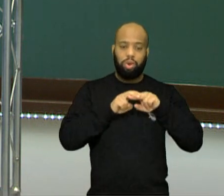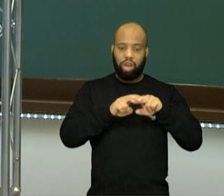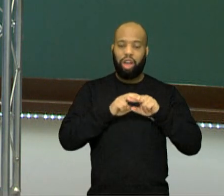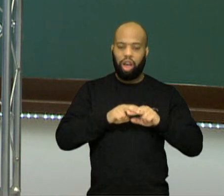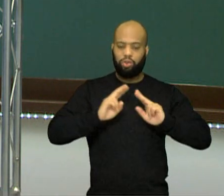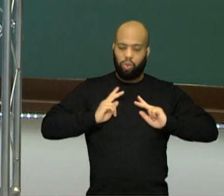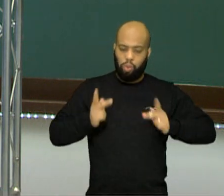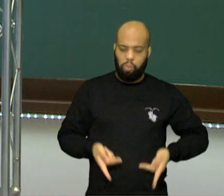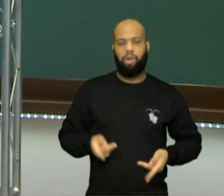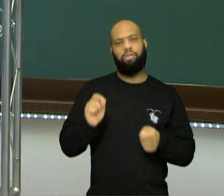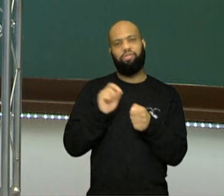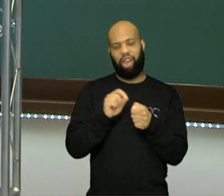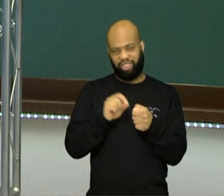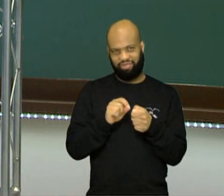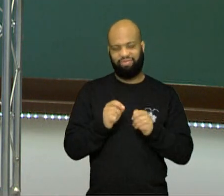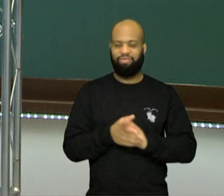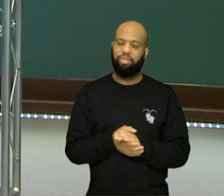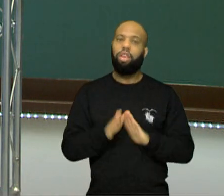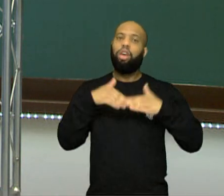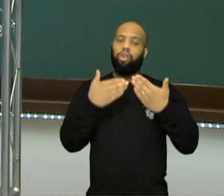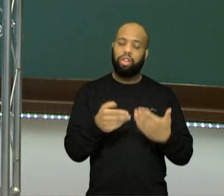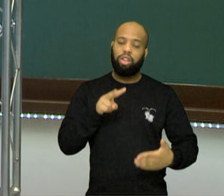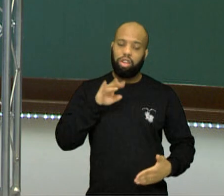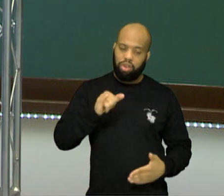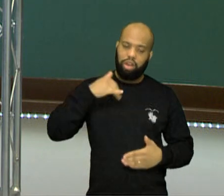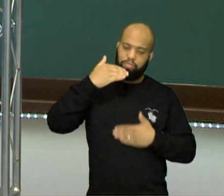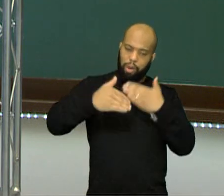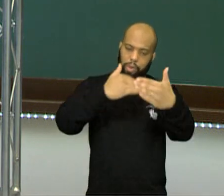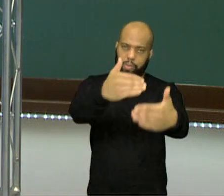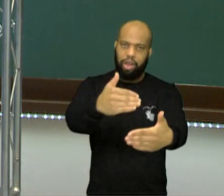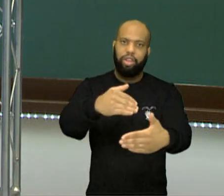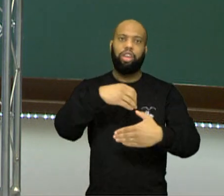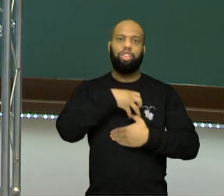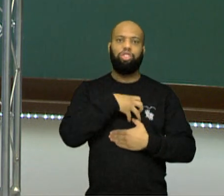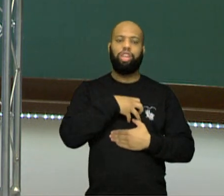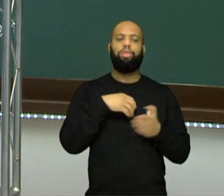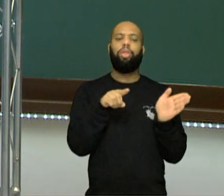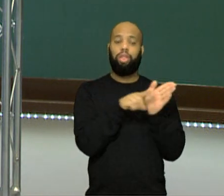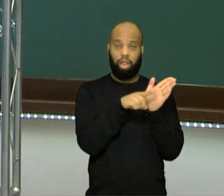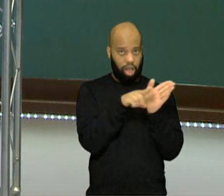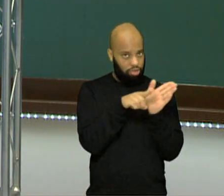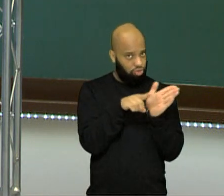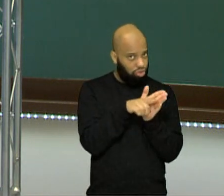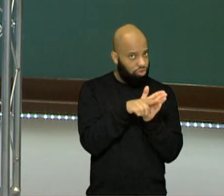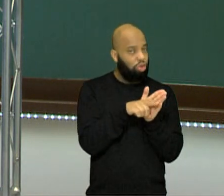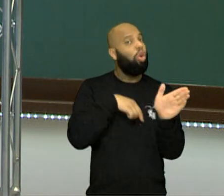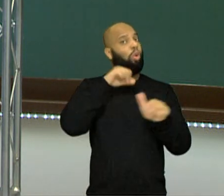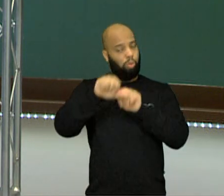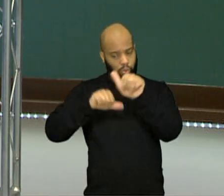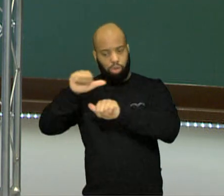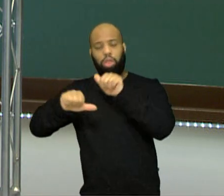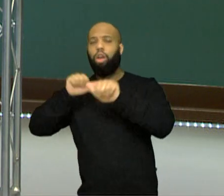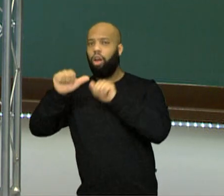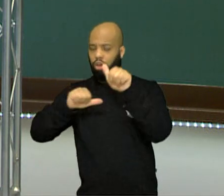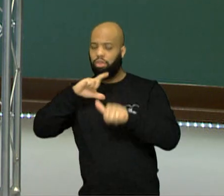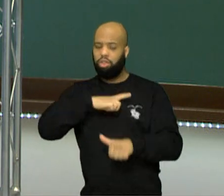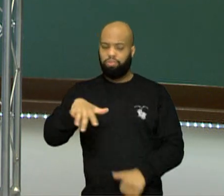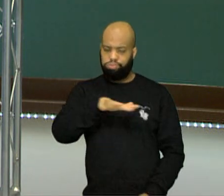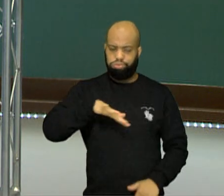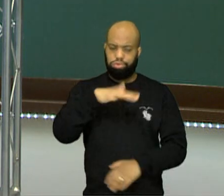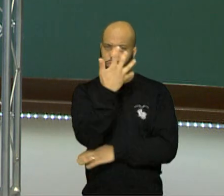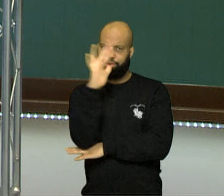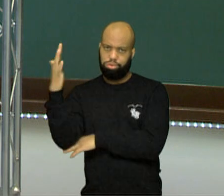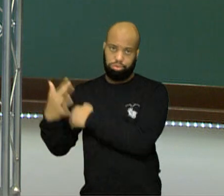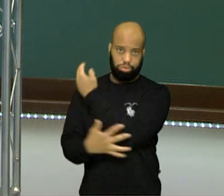das atividades humanas e que vai gerar de forma negativa uma mudança no meio natural.